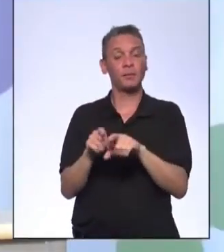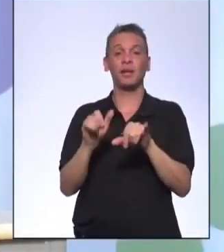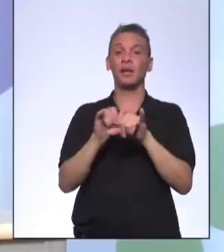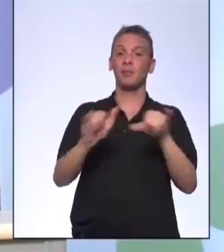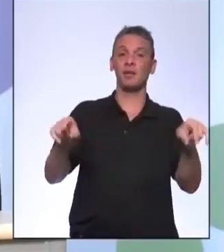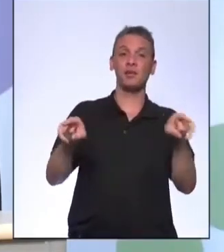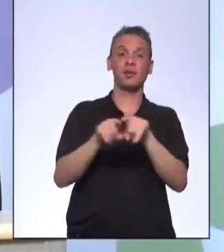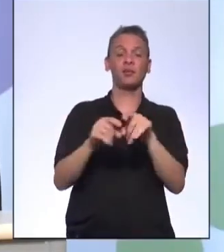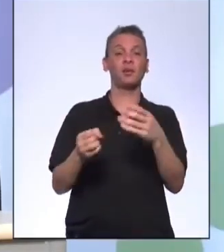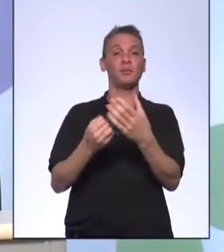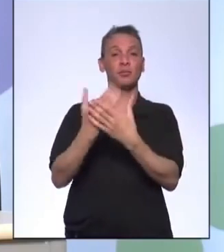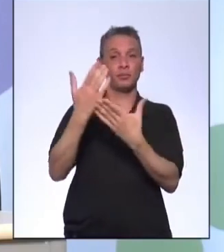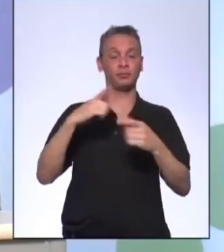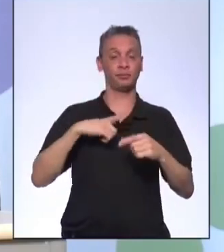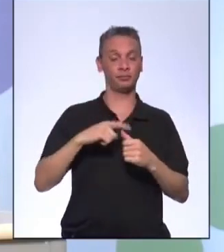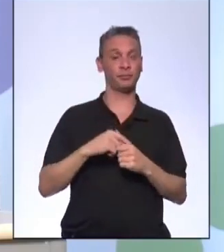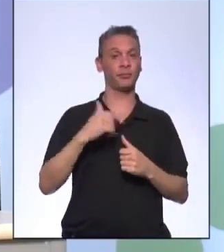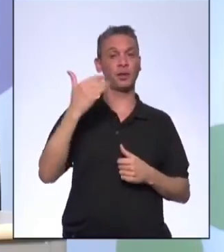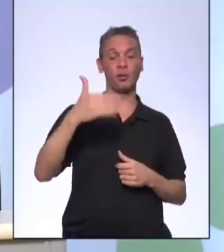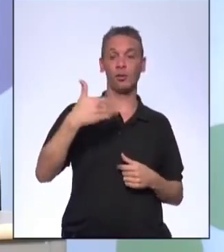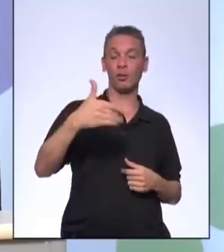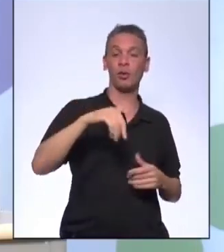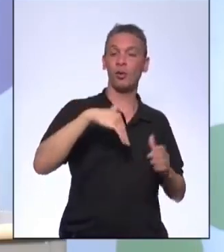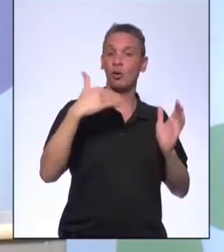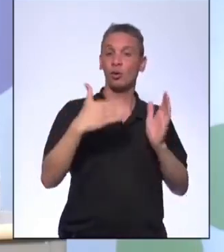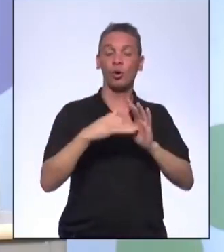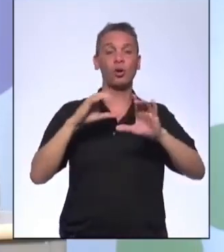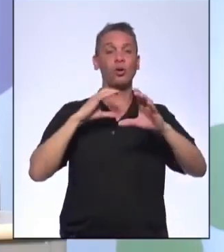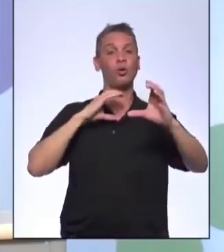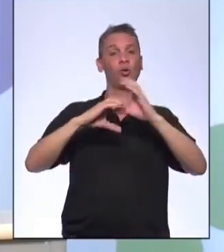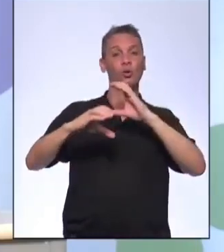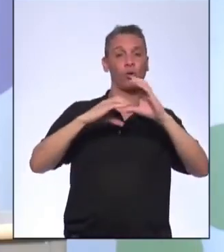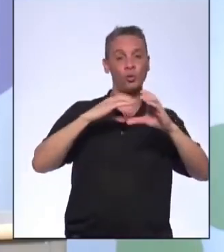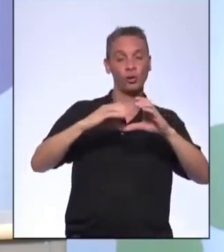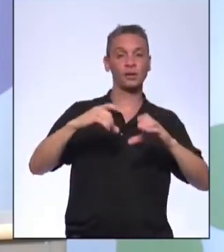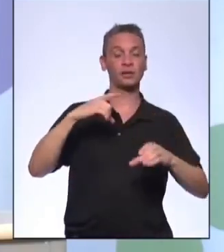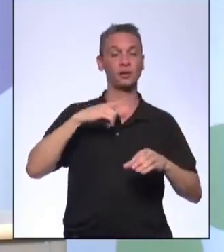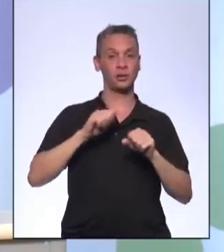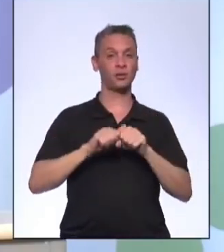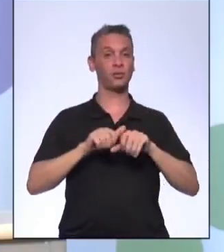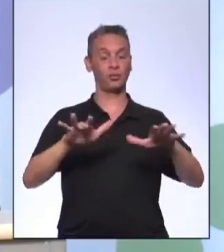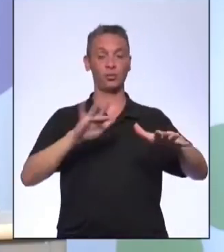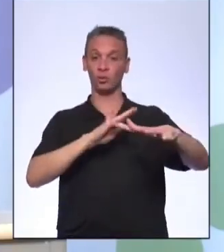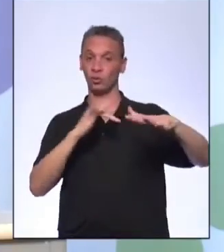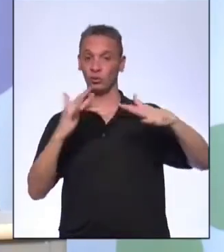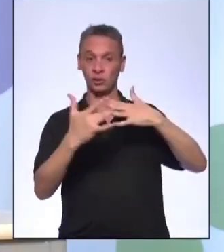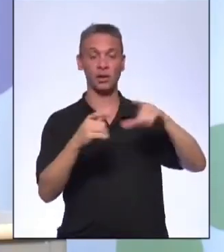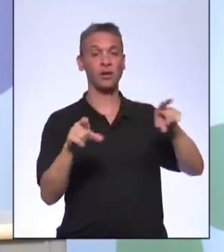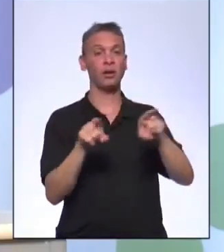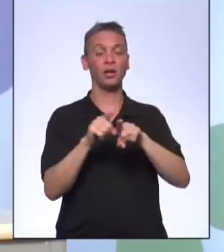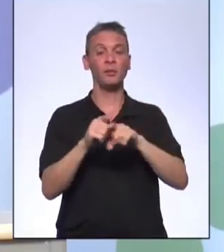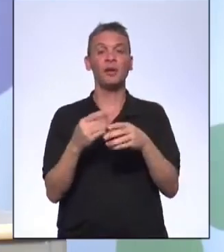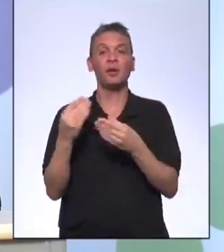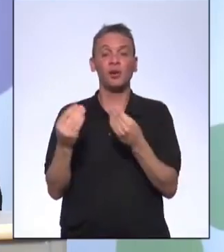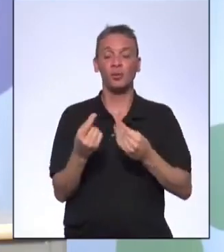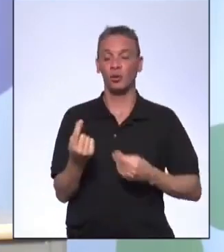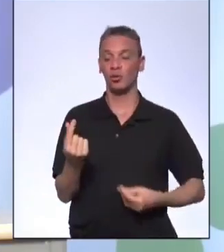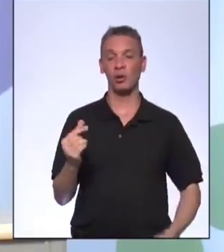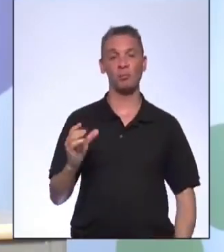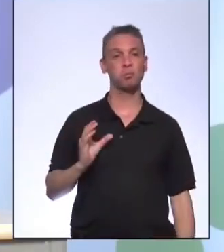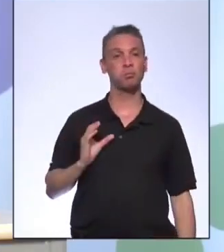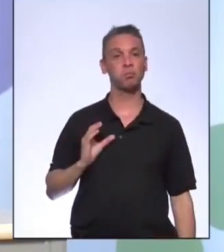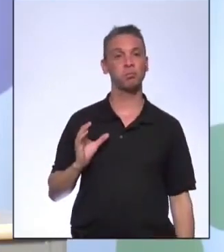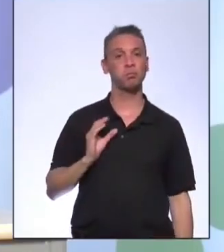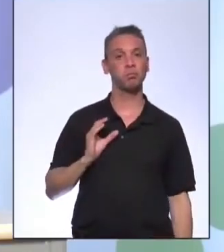que produz propaganda. E, assim, todos esses meios de comunicação de massa, inclusive as redes sociais, o que eles ganham dinheiro dentro do